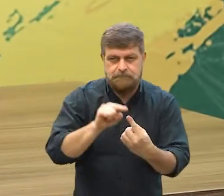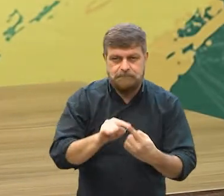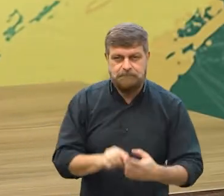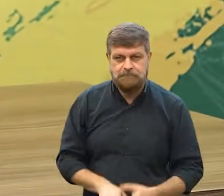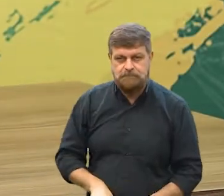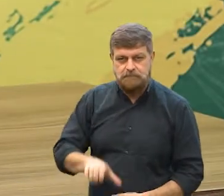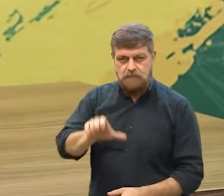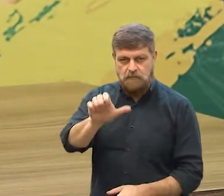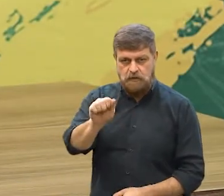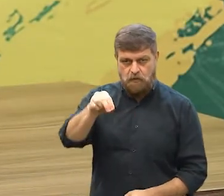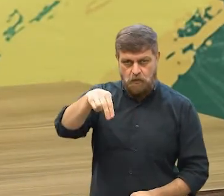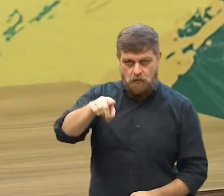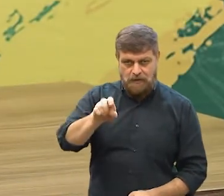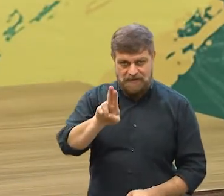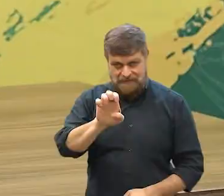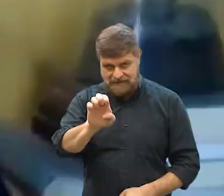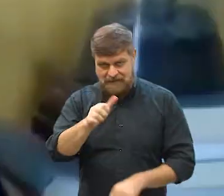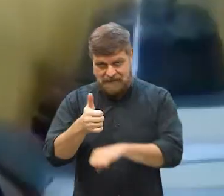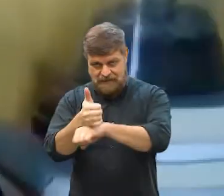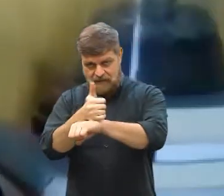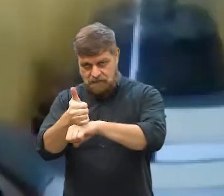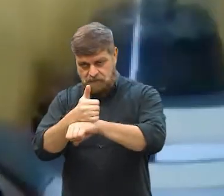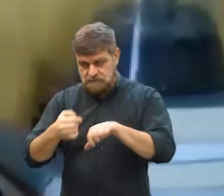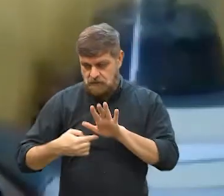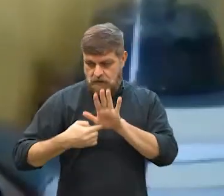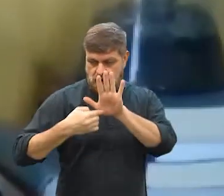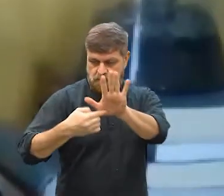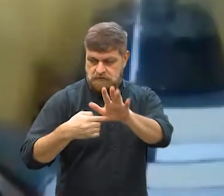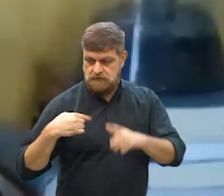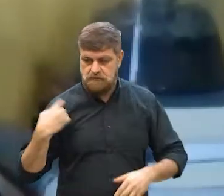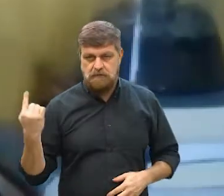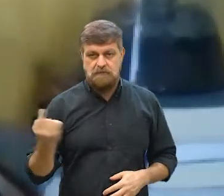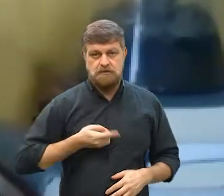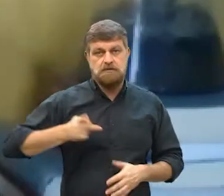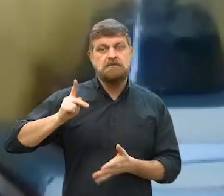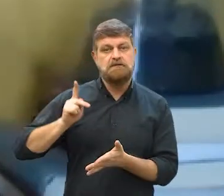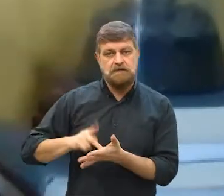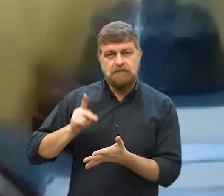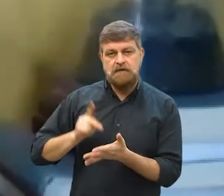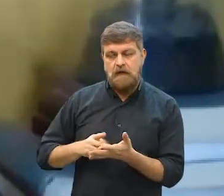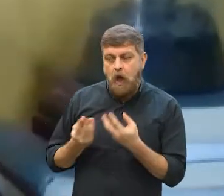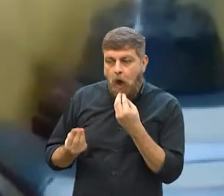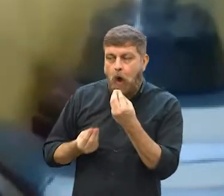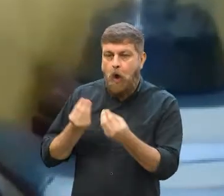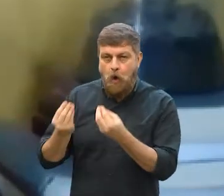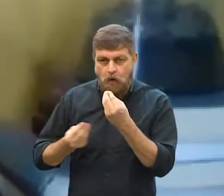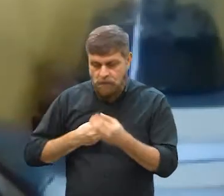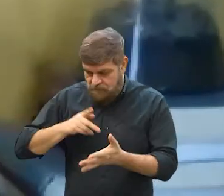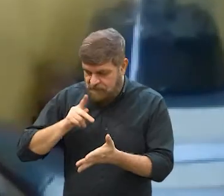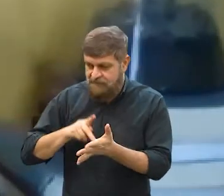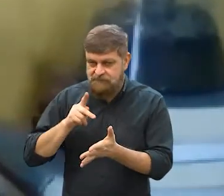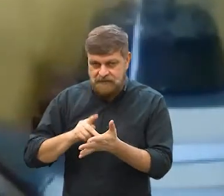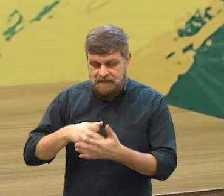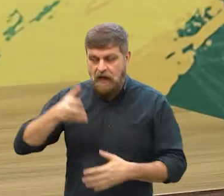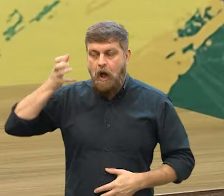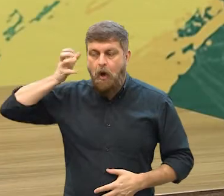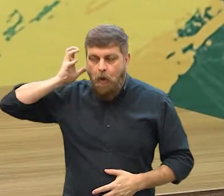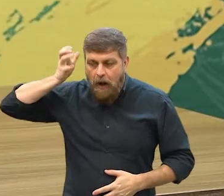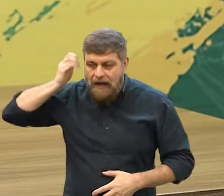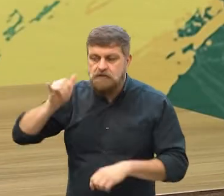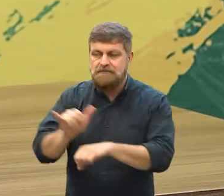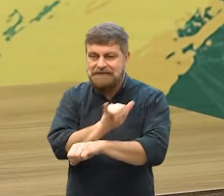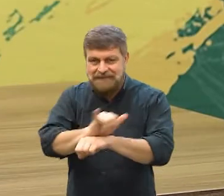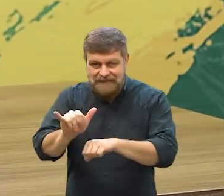Luiz André Oliveira que a jornalista tá mostrando para gente realmente como essa tese é verdadeira o